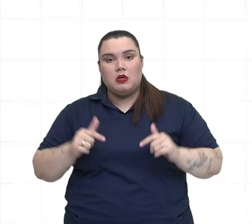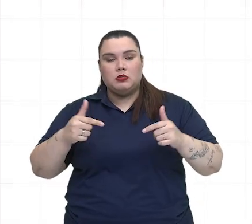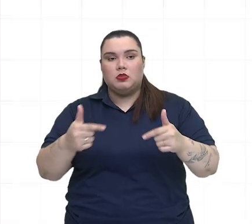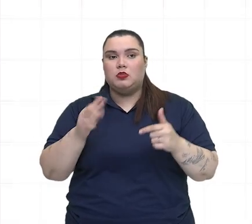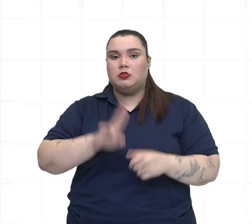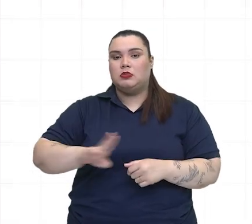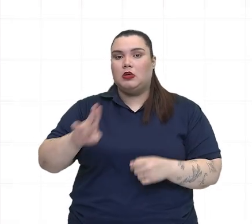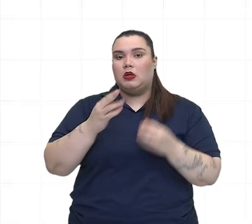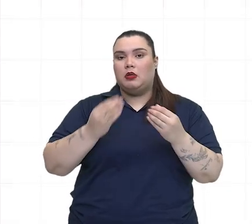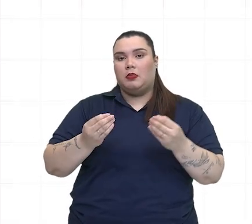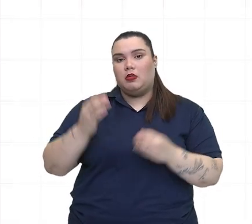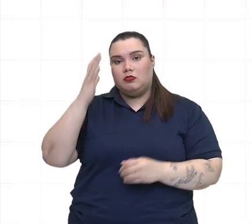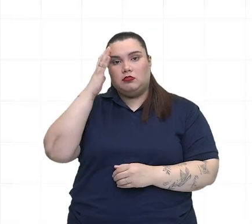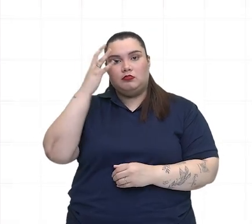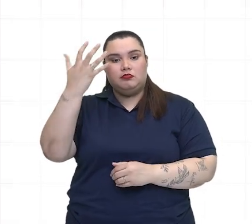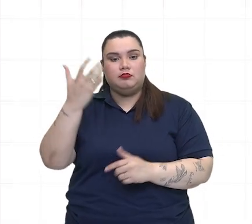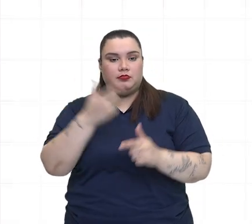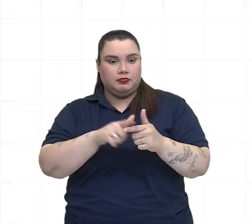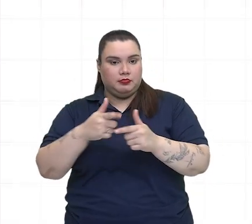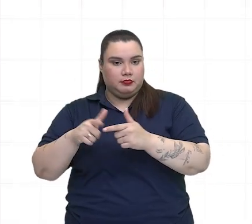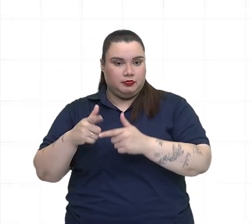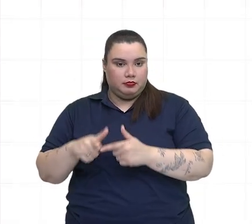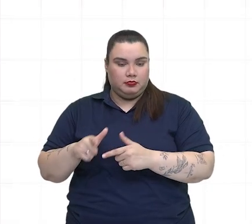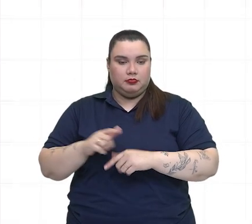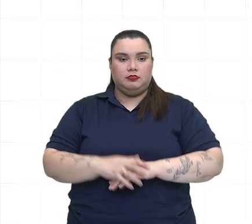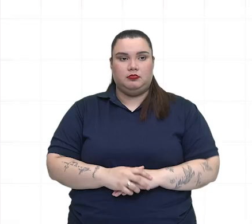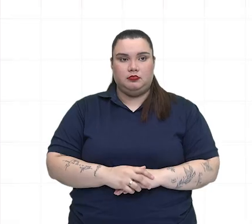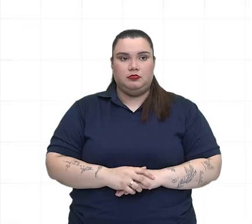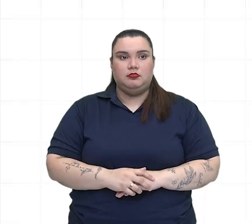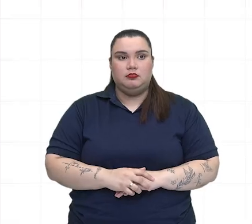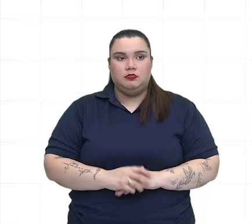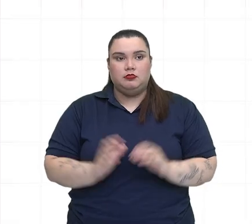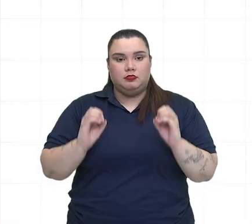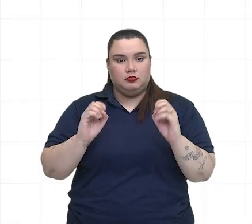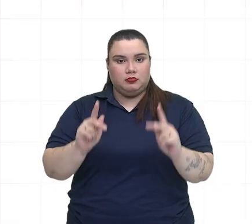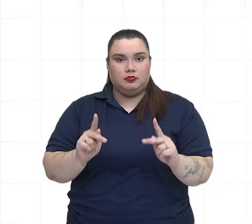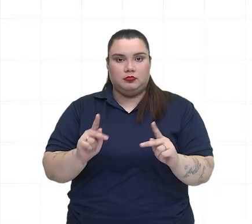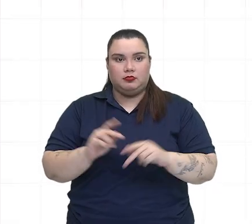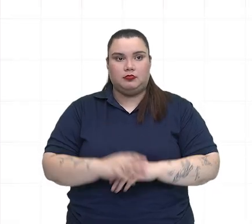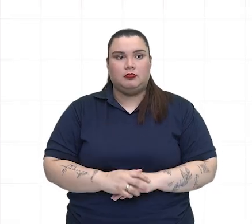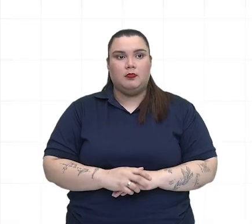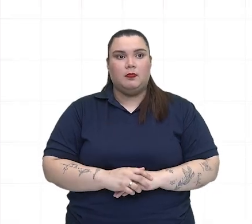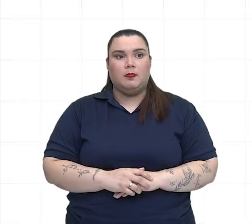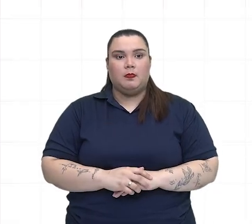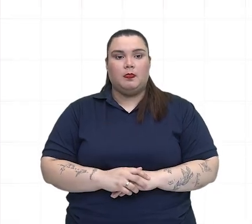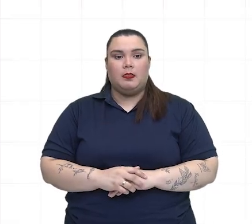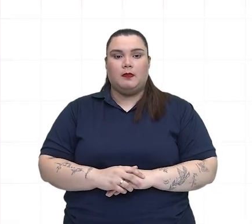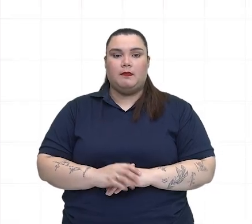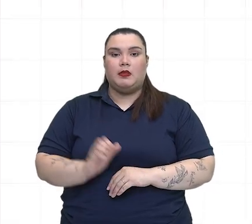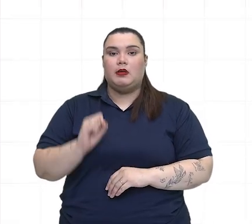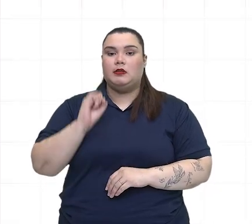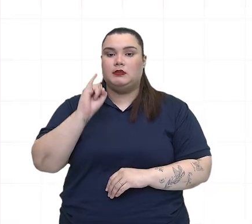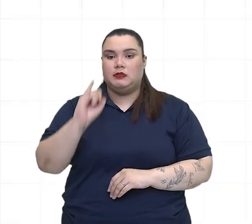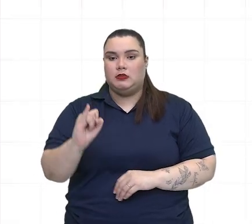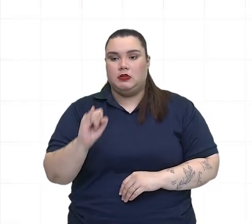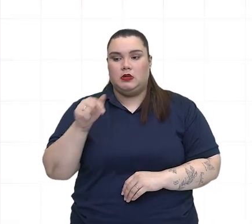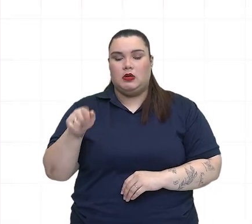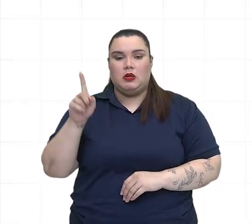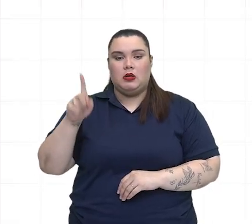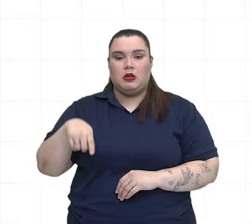operações utilizadas para resolver um problema. Beleza? Ora, se ele